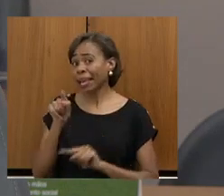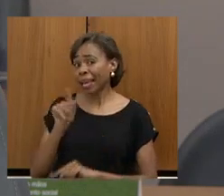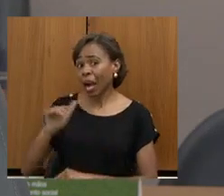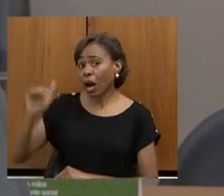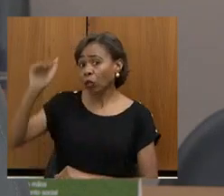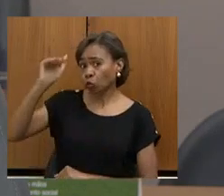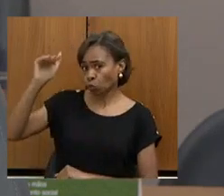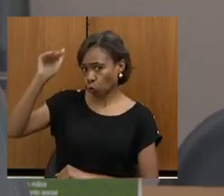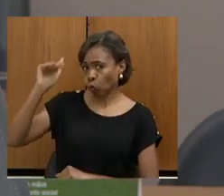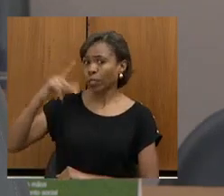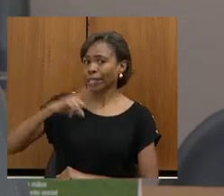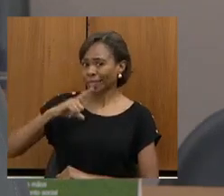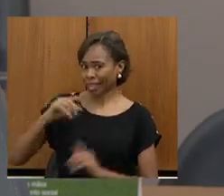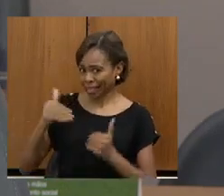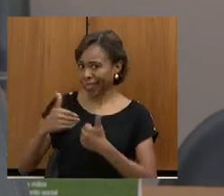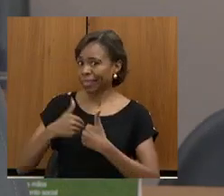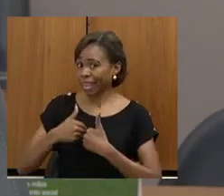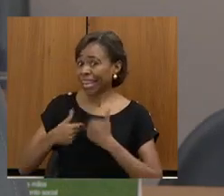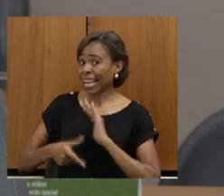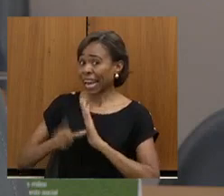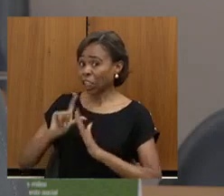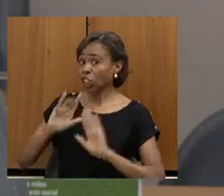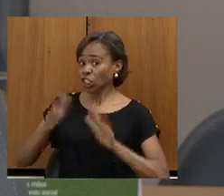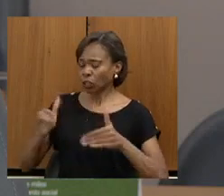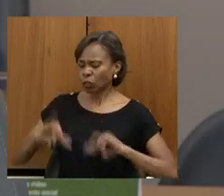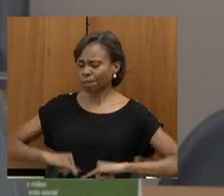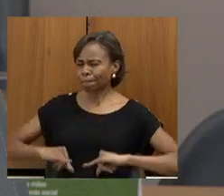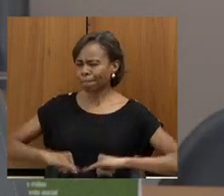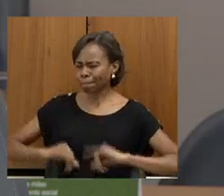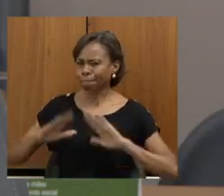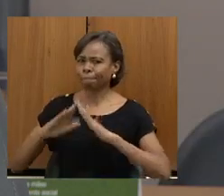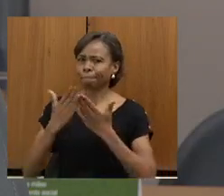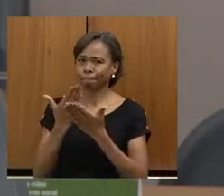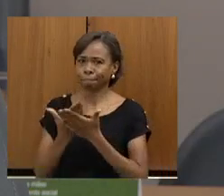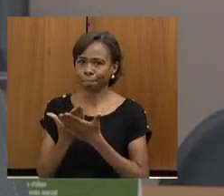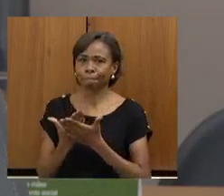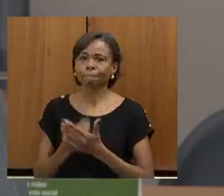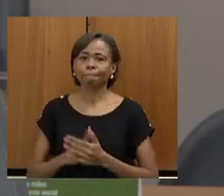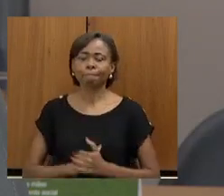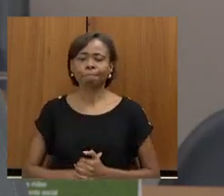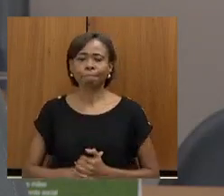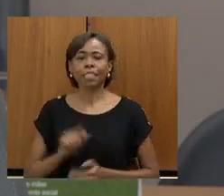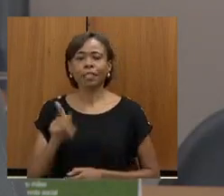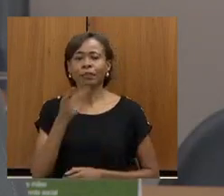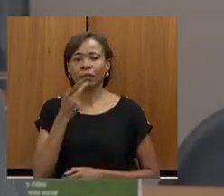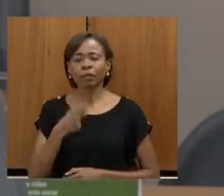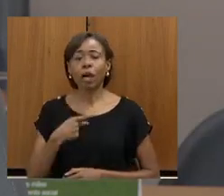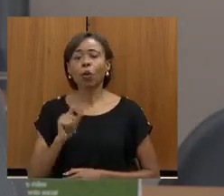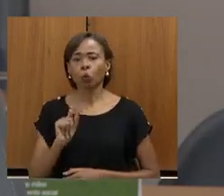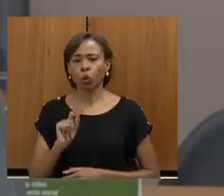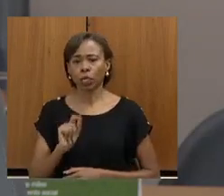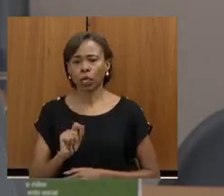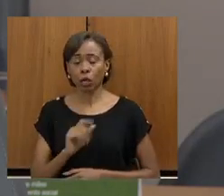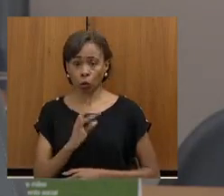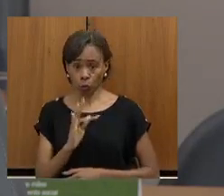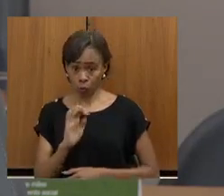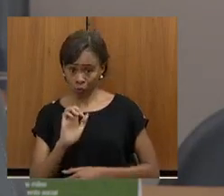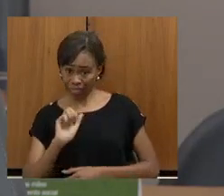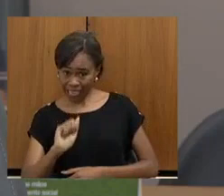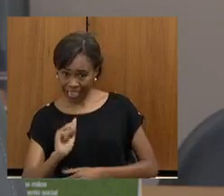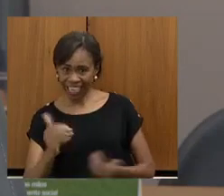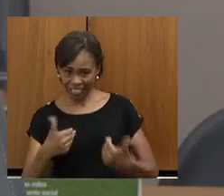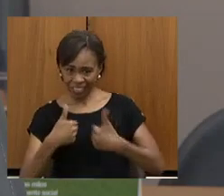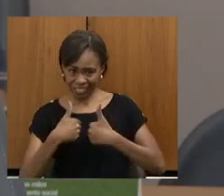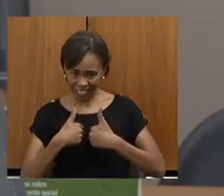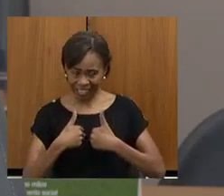com teia que sofreu muito na escola. E aí ele fala o seguinte, o teia faz